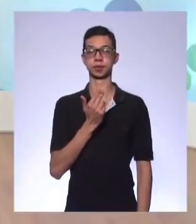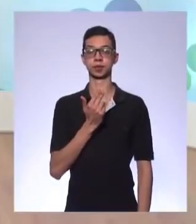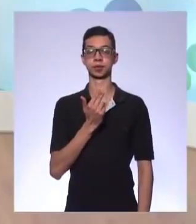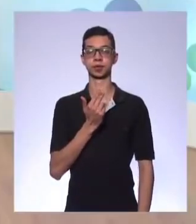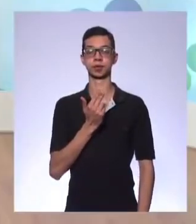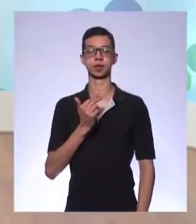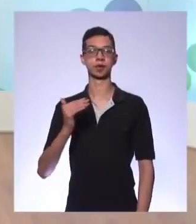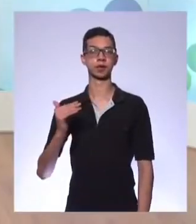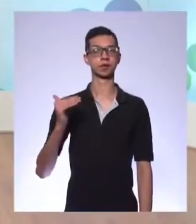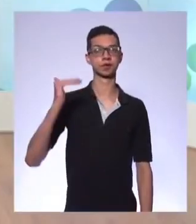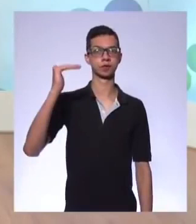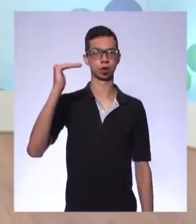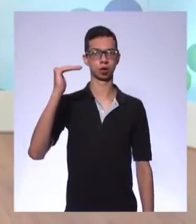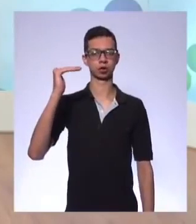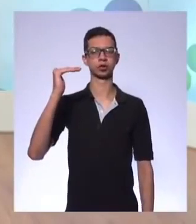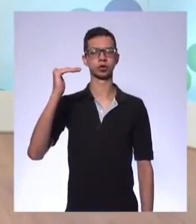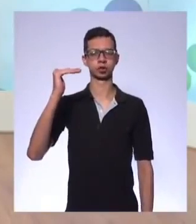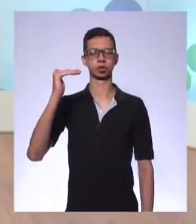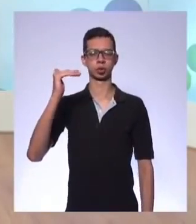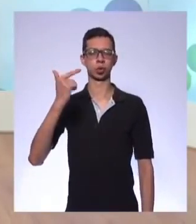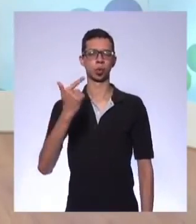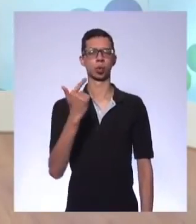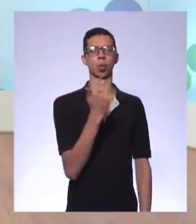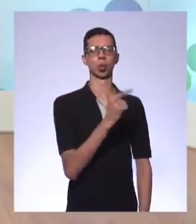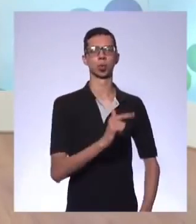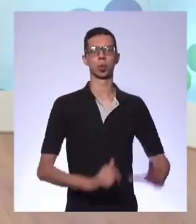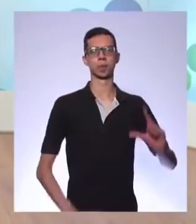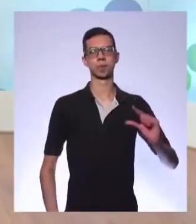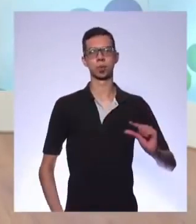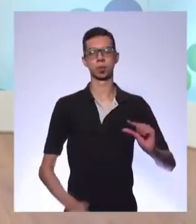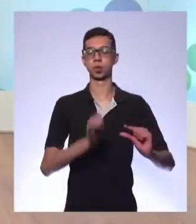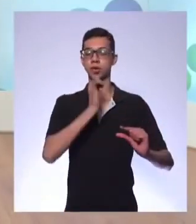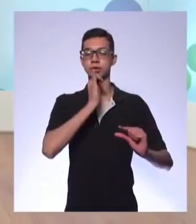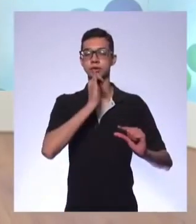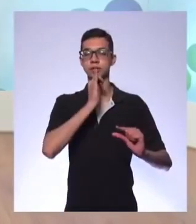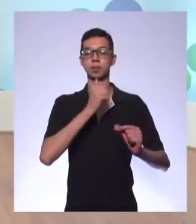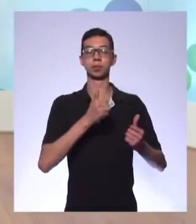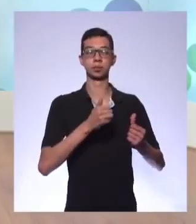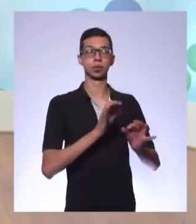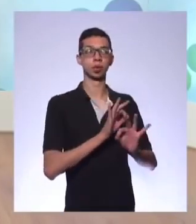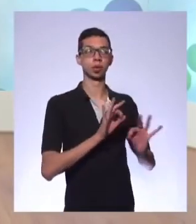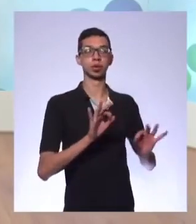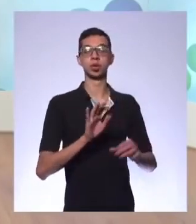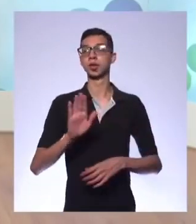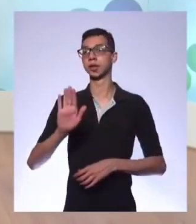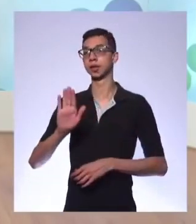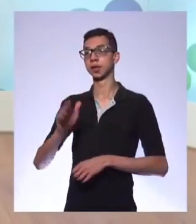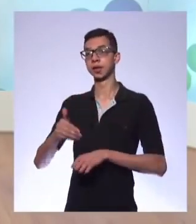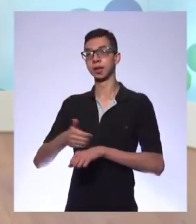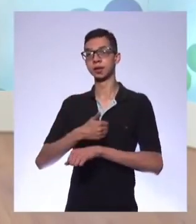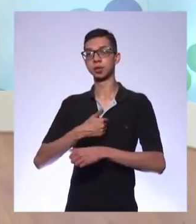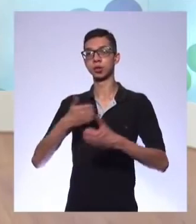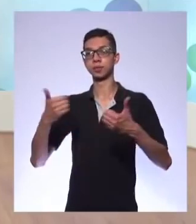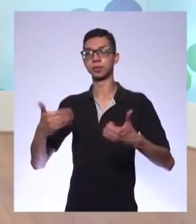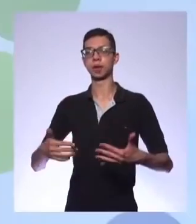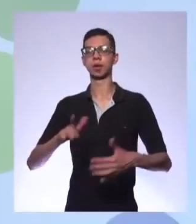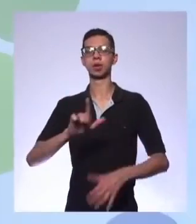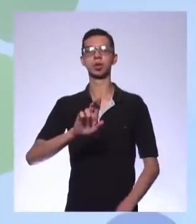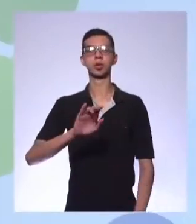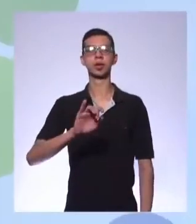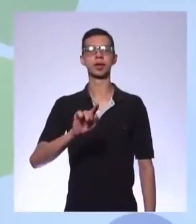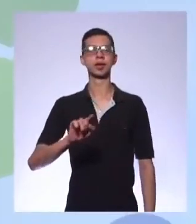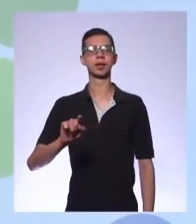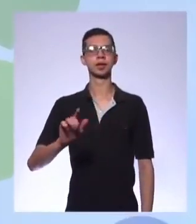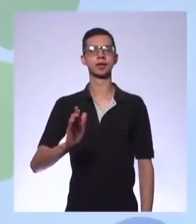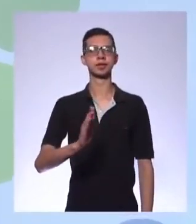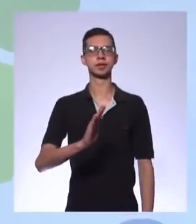outro. Muito bem, olha só, gente, eu vou pegar aqui... Professor, deixa eu só colocar aqui, o Luiz Fernando, ele colocou uma coisa no chat